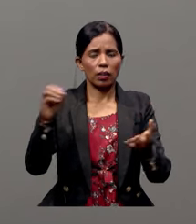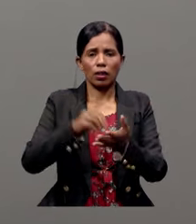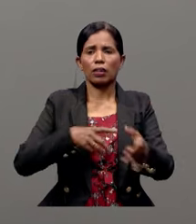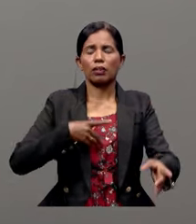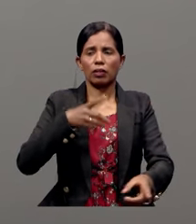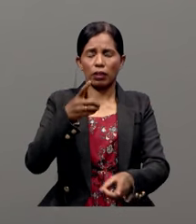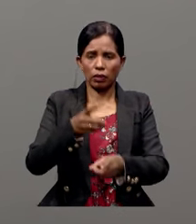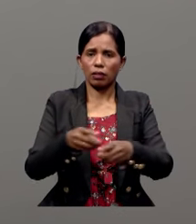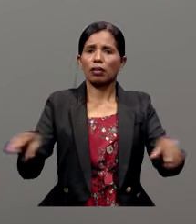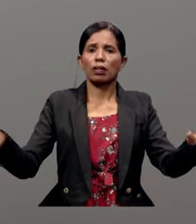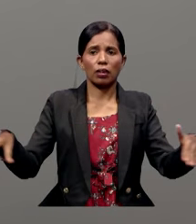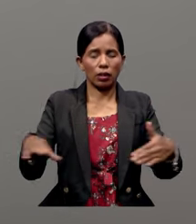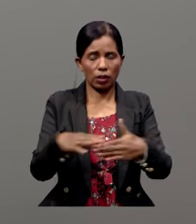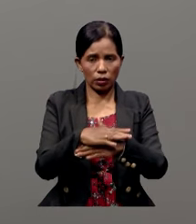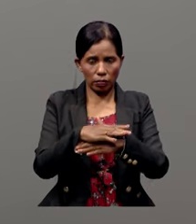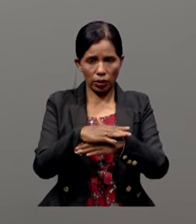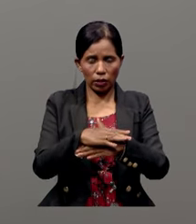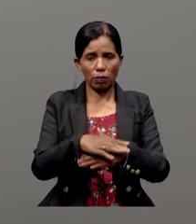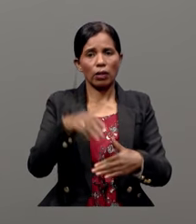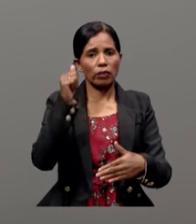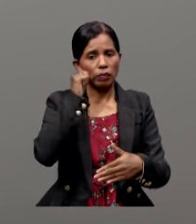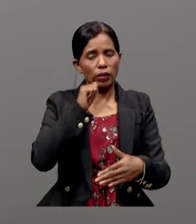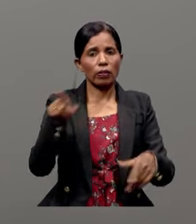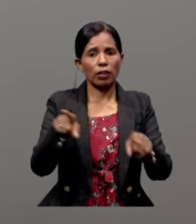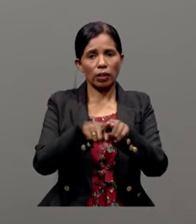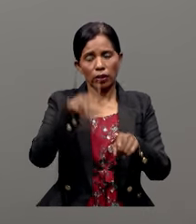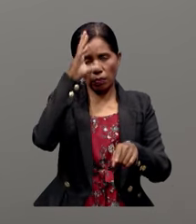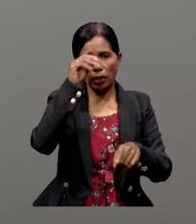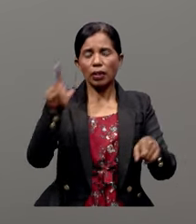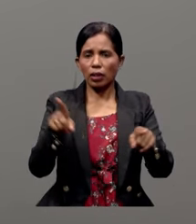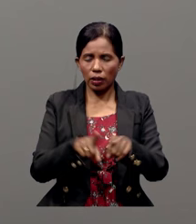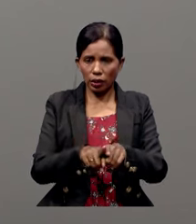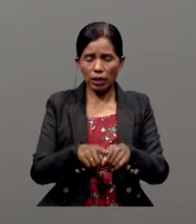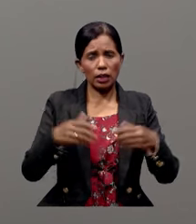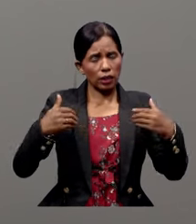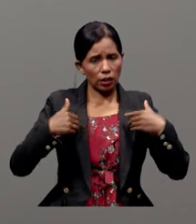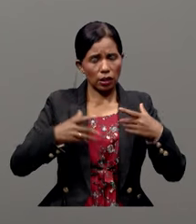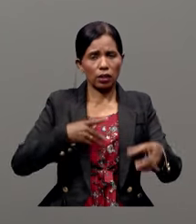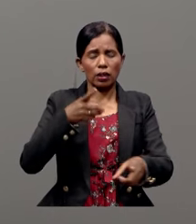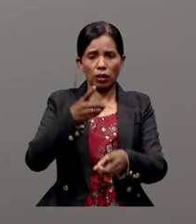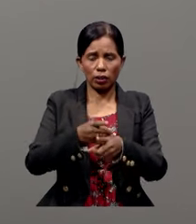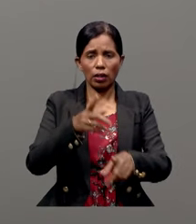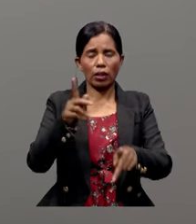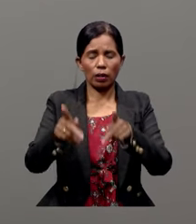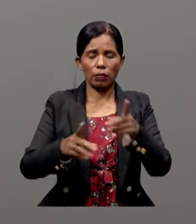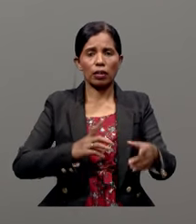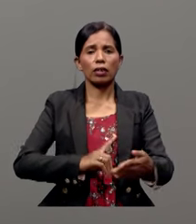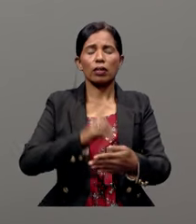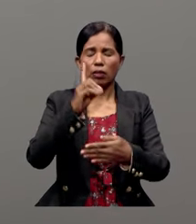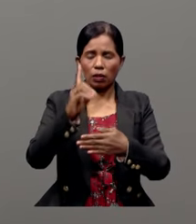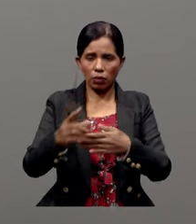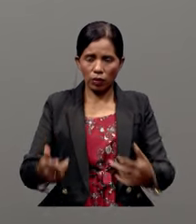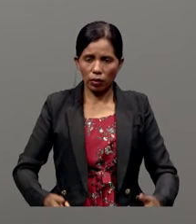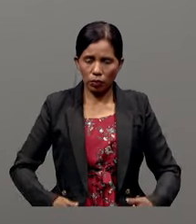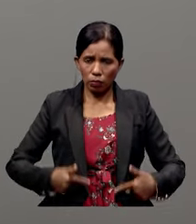a casamento do mesmo sexo. Tem um direito para cada pessoa desenvolver a sua vida conforme a